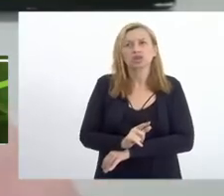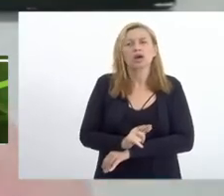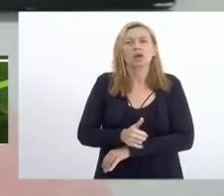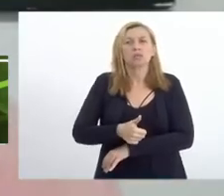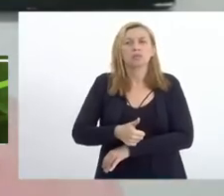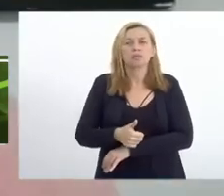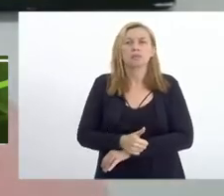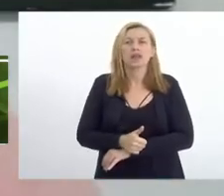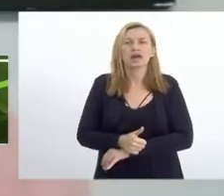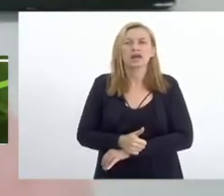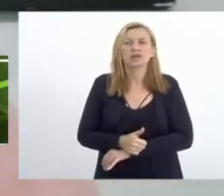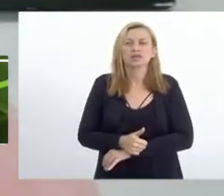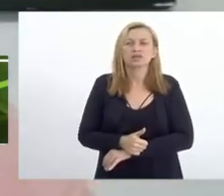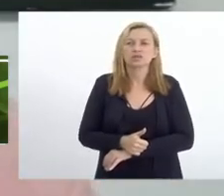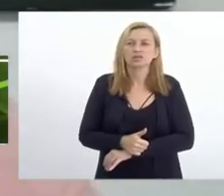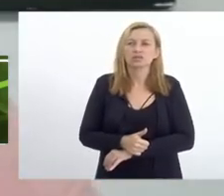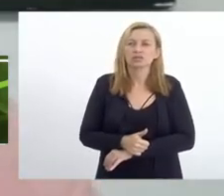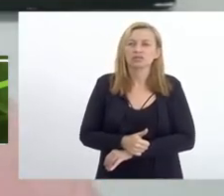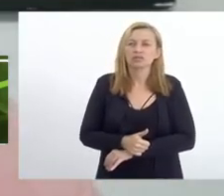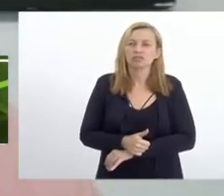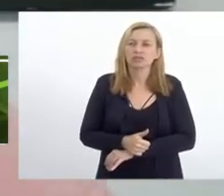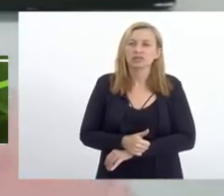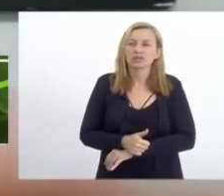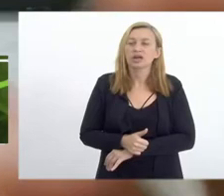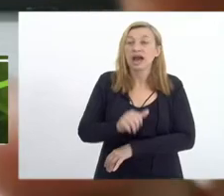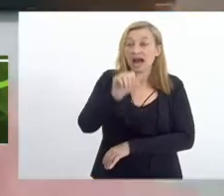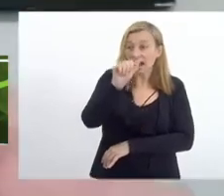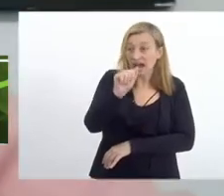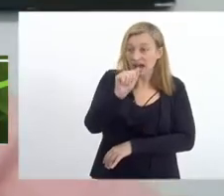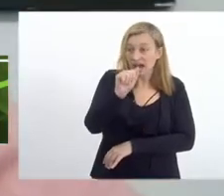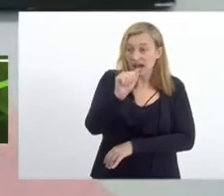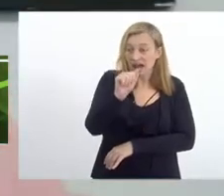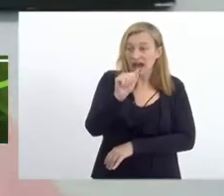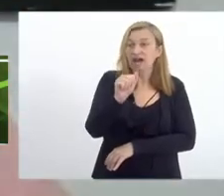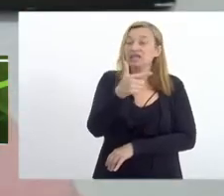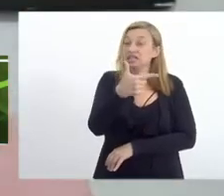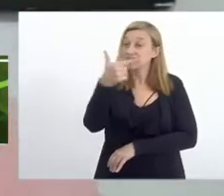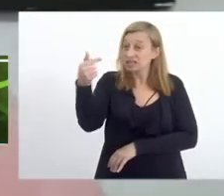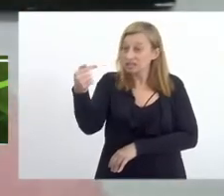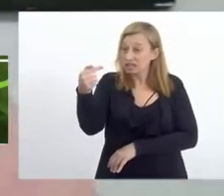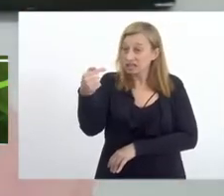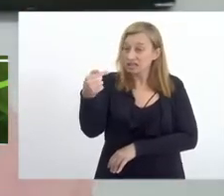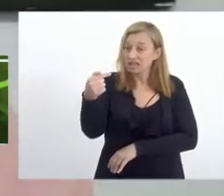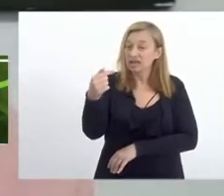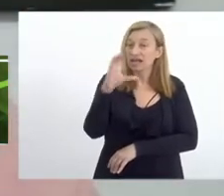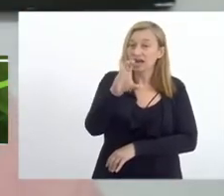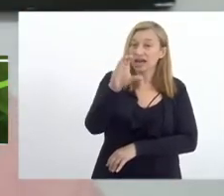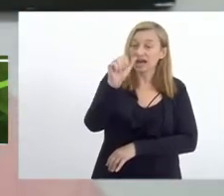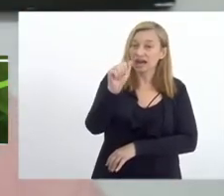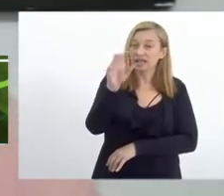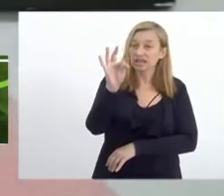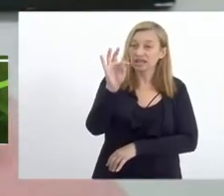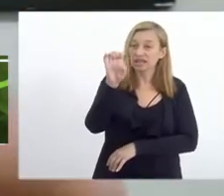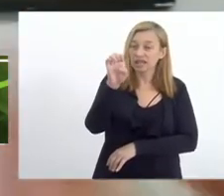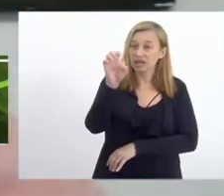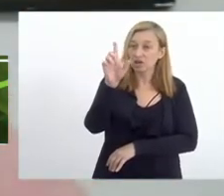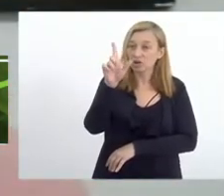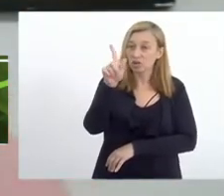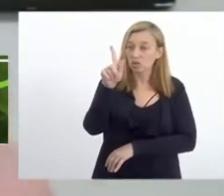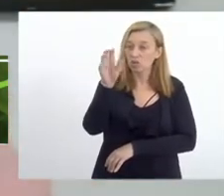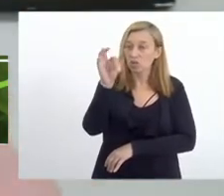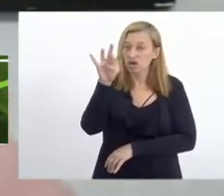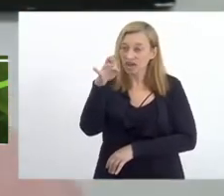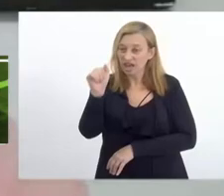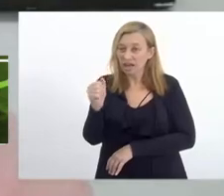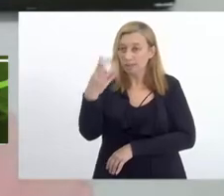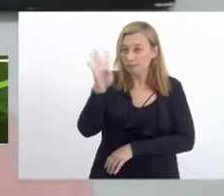primeira ponta, que são os categoria A, e nós temos 17 categoria B, e isso dentro do universo